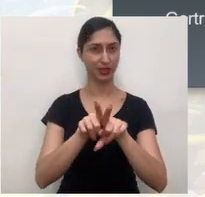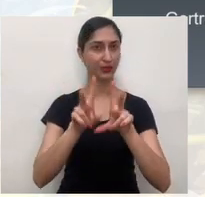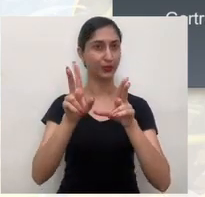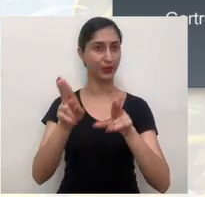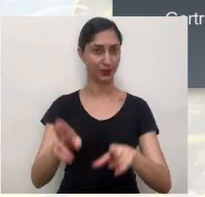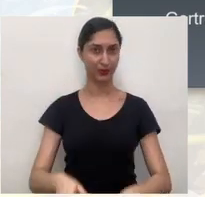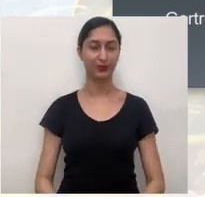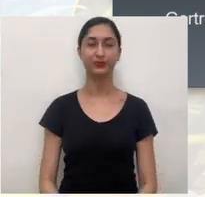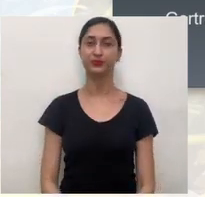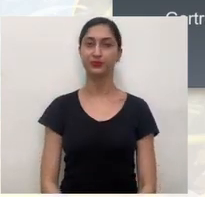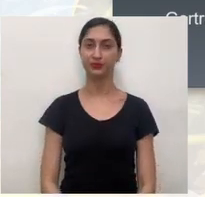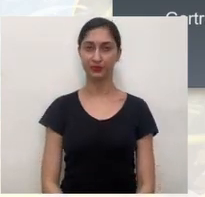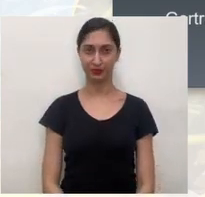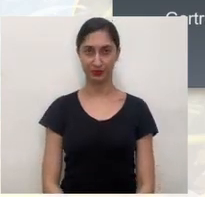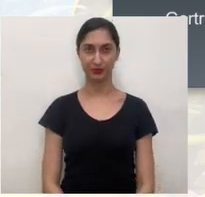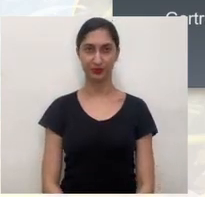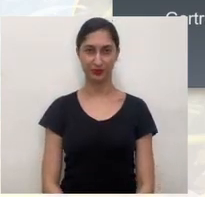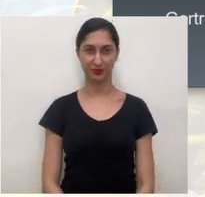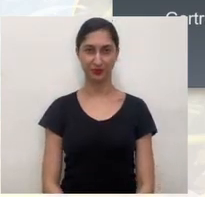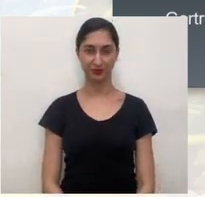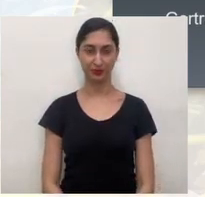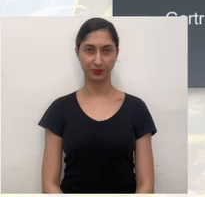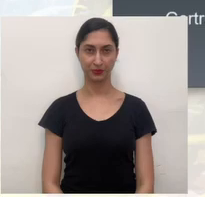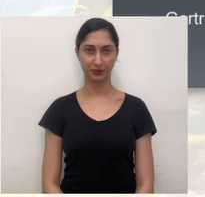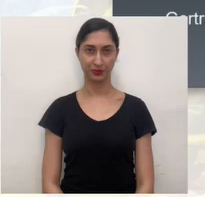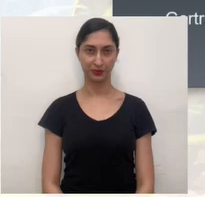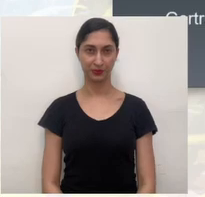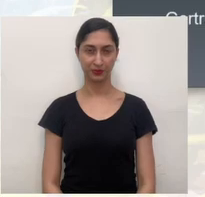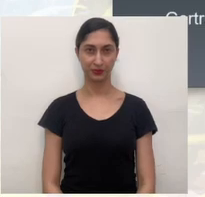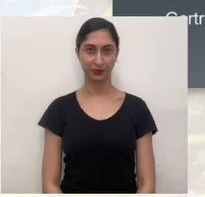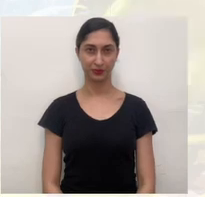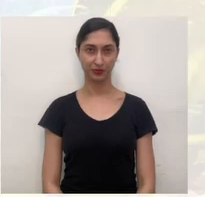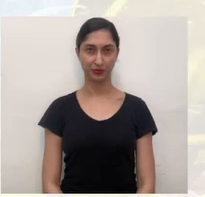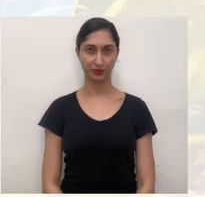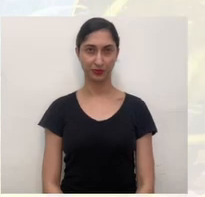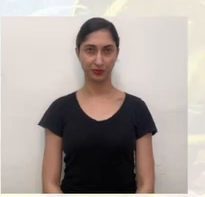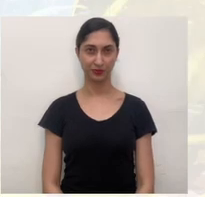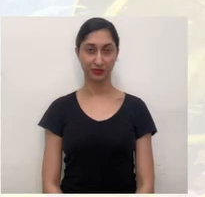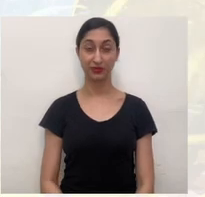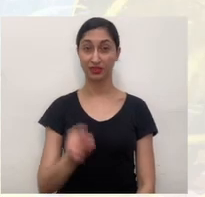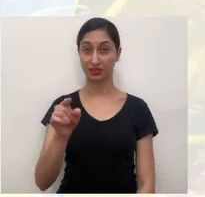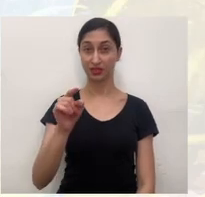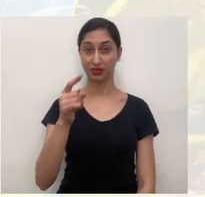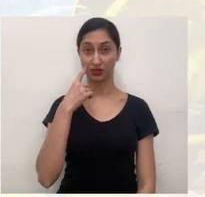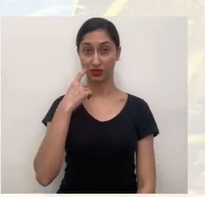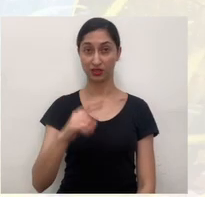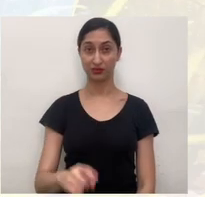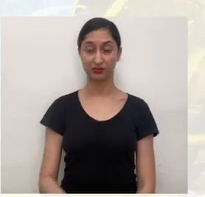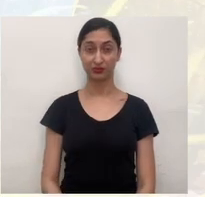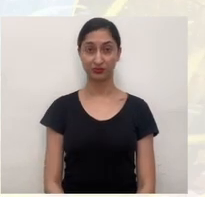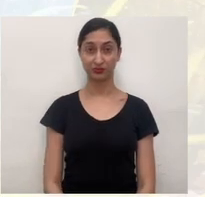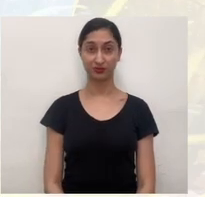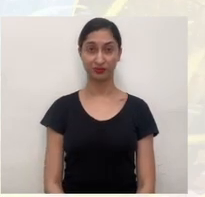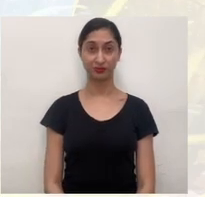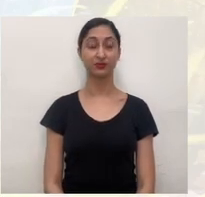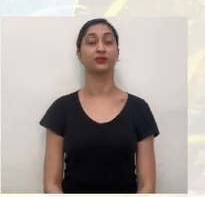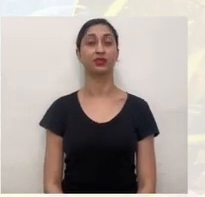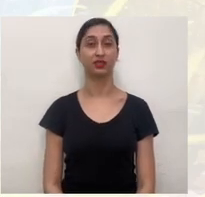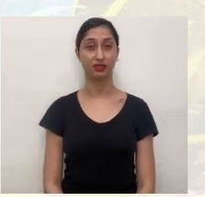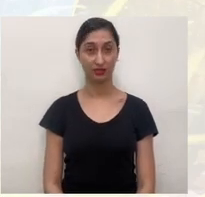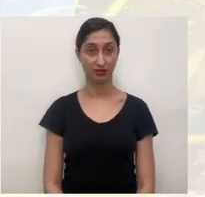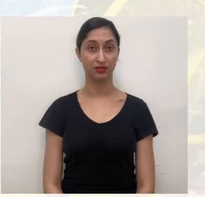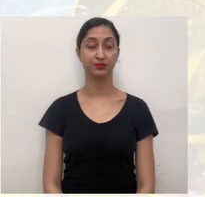eu tenho um cursor aqui. Aqui esse trecho está todo fragmentado dessa forma. Aqui